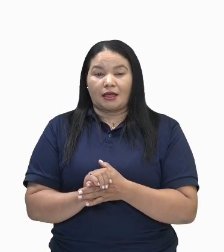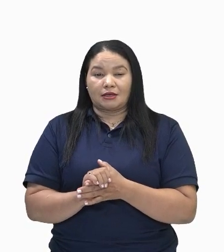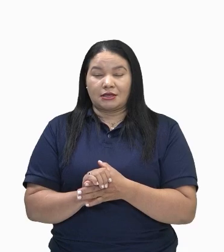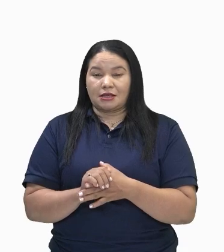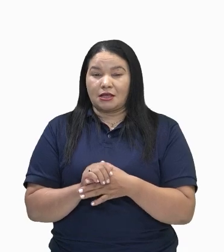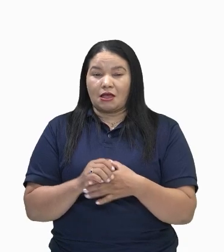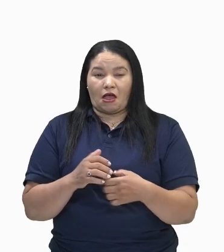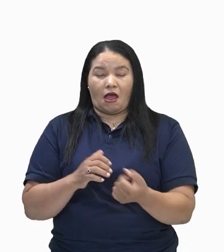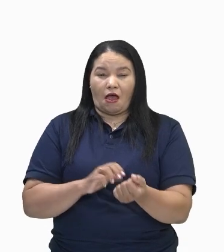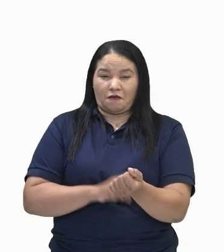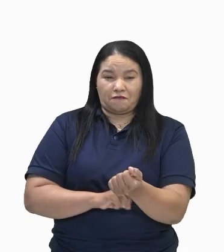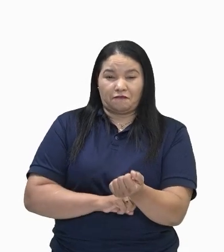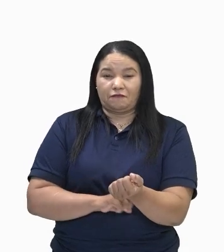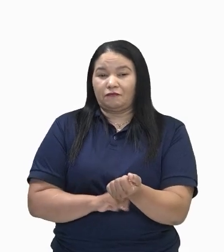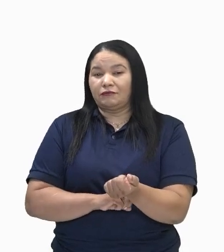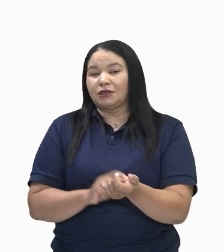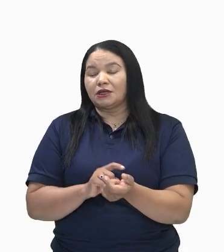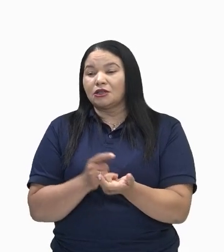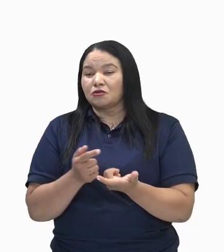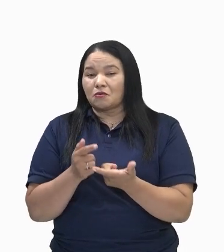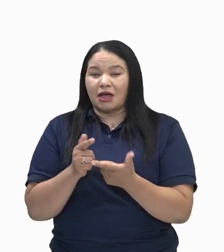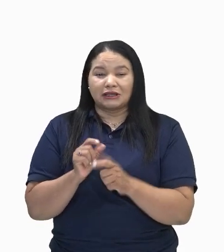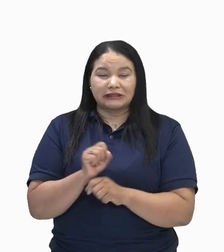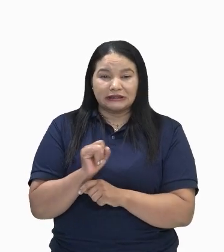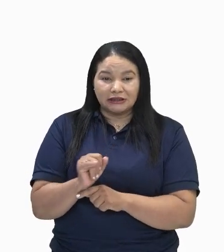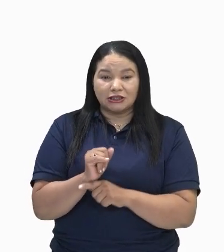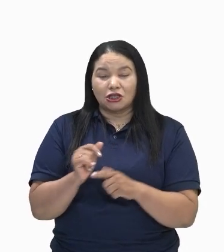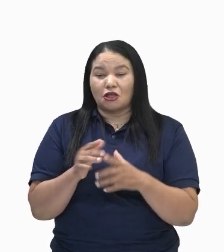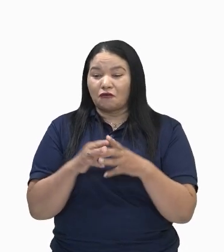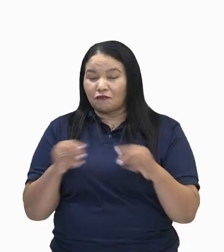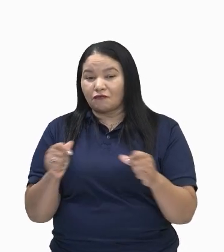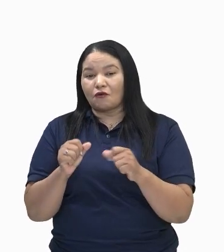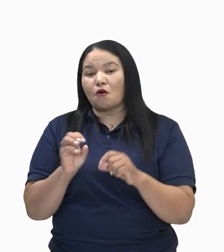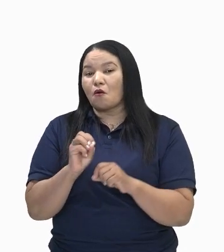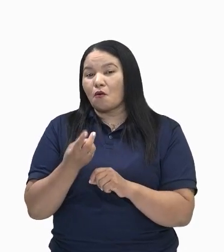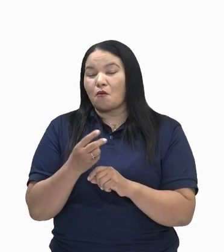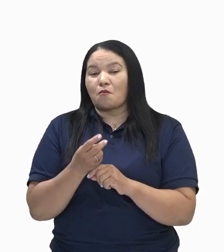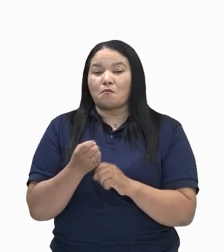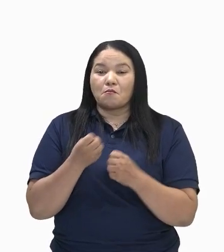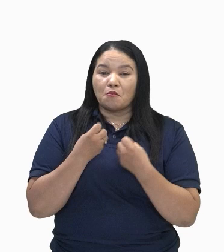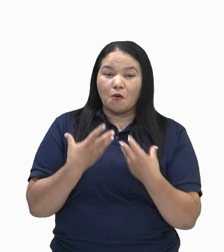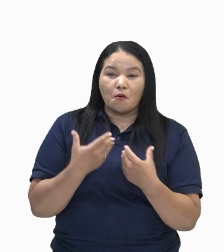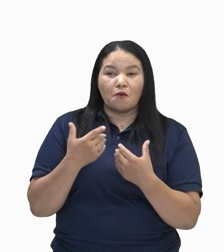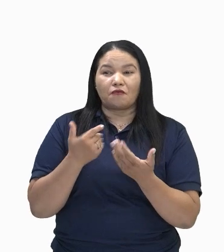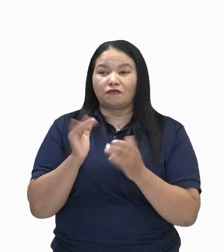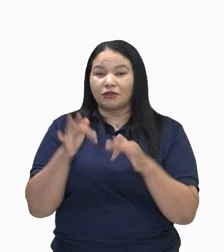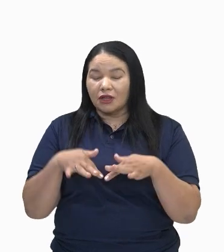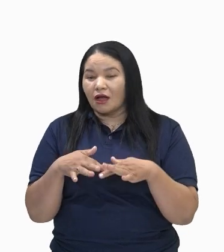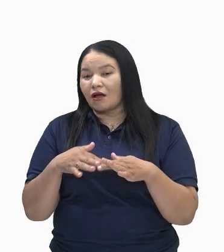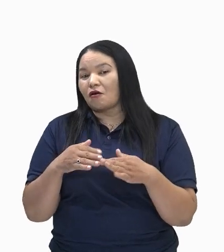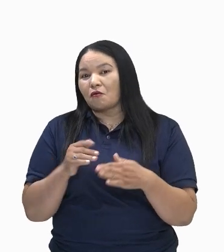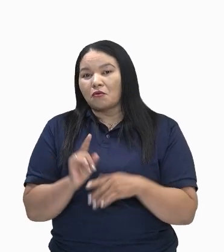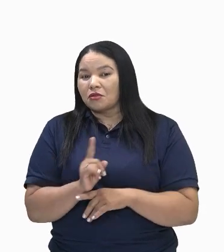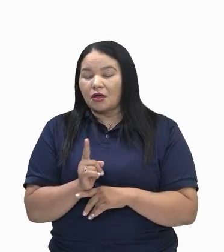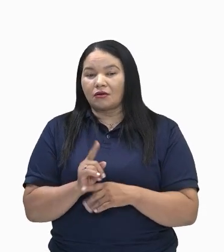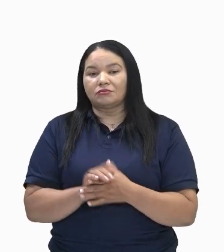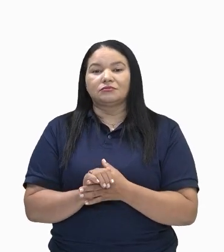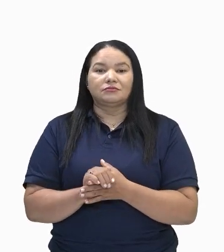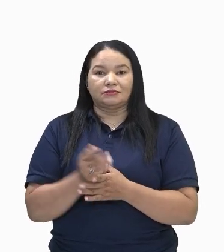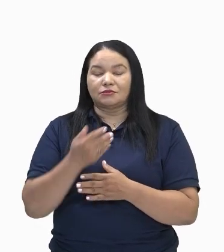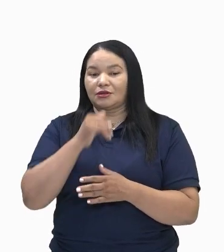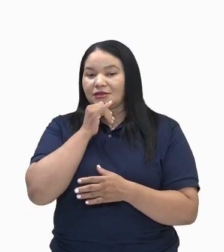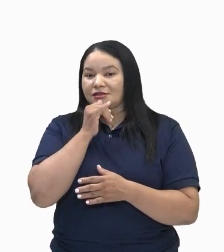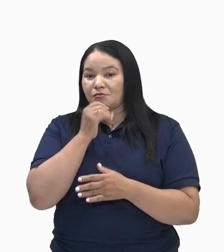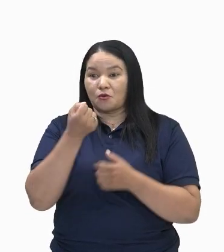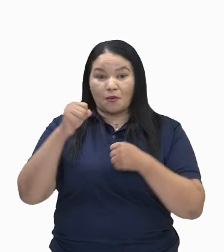se resolver? Será que vão conseguir chegar a um final positivo para todos ou não, né? Em filmes de heróis,